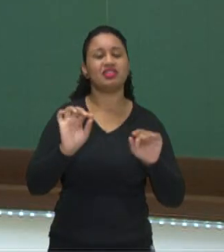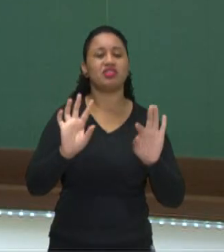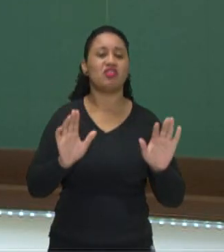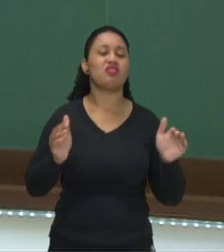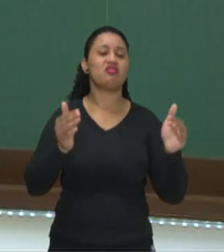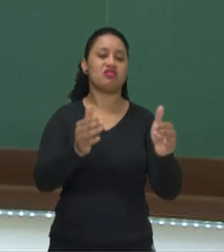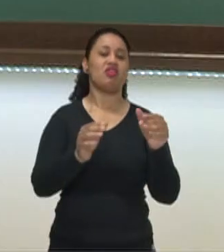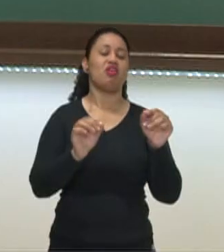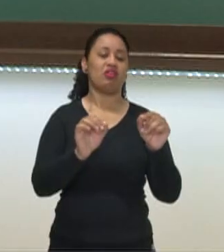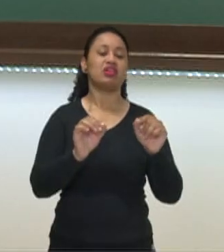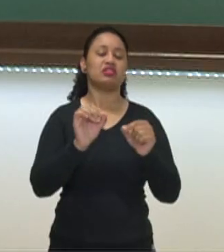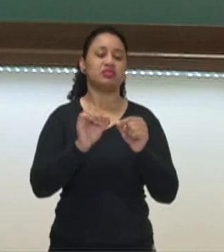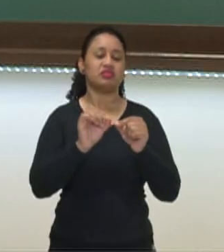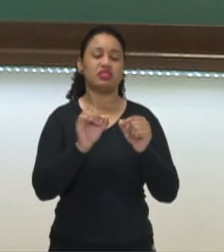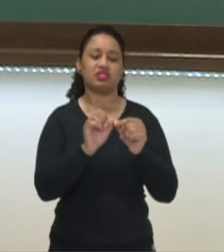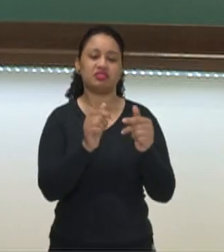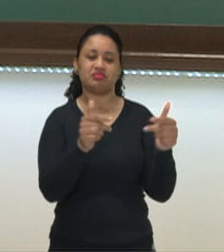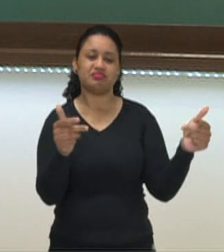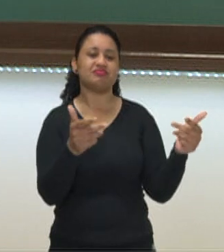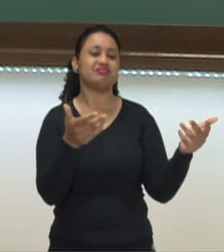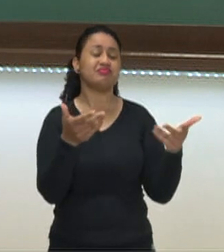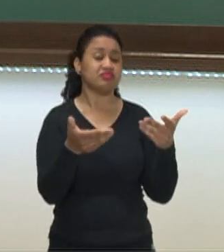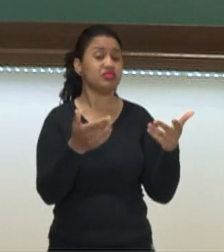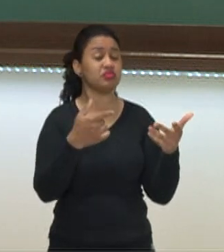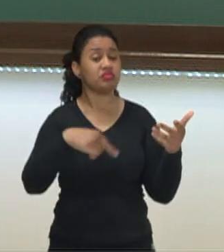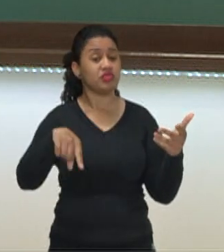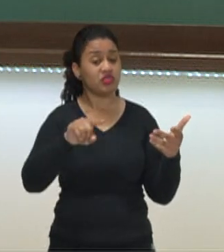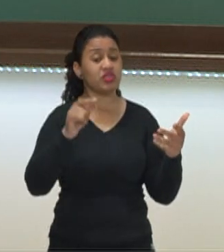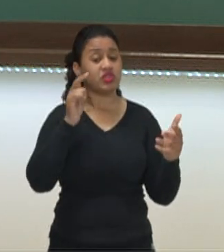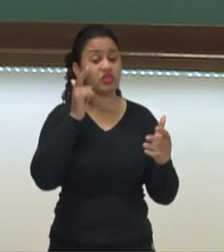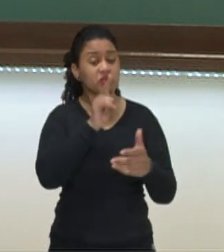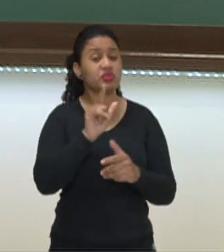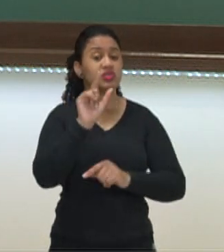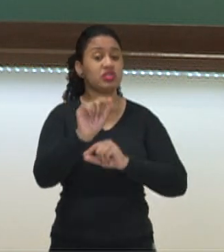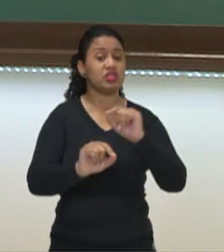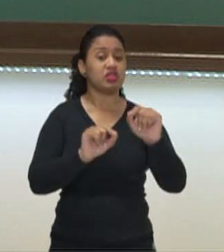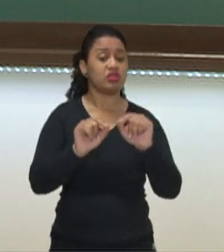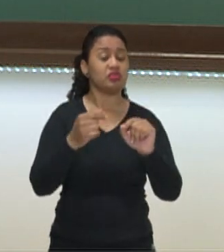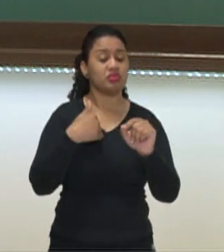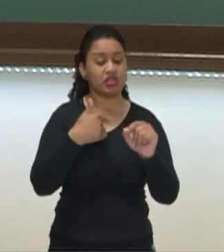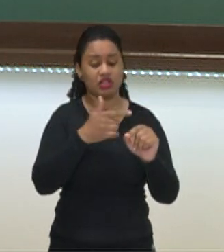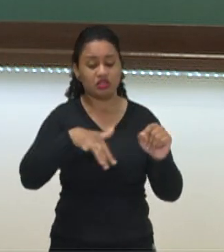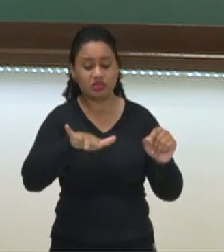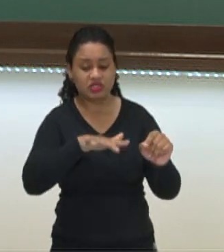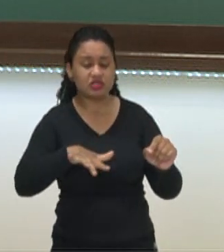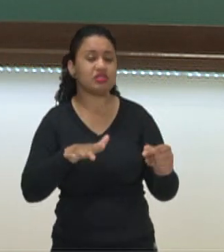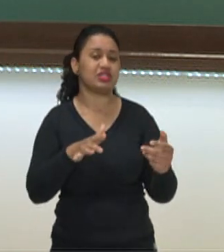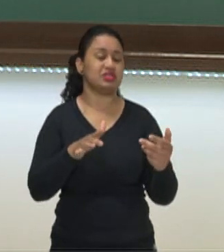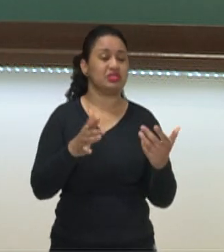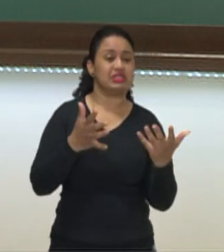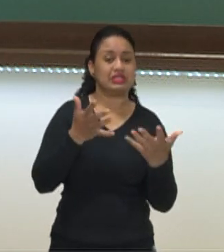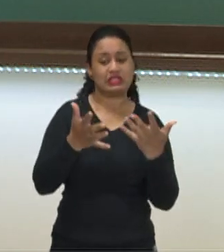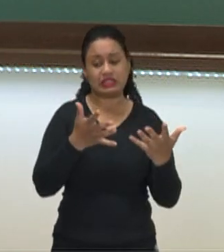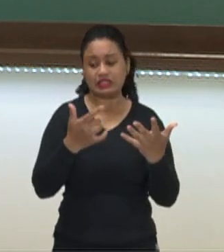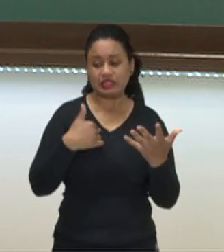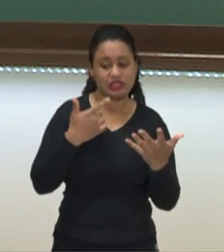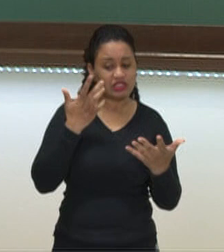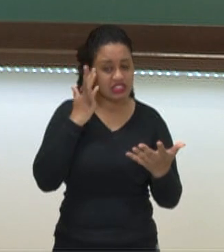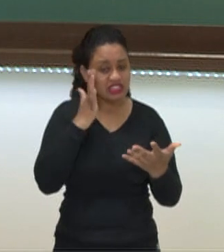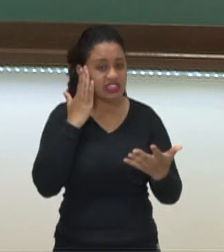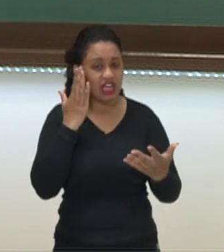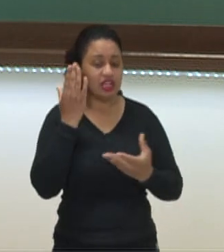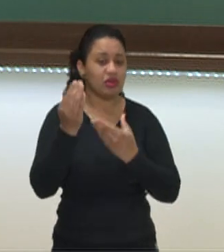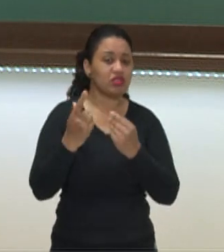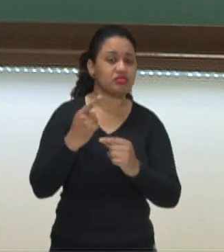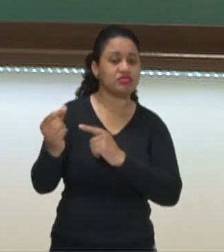centradas na realização de algumas proezas para que vocês consigam sair de algumas situações que possam surgir durante